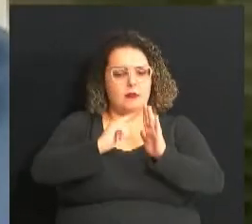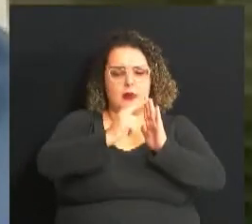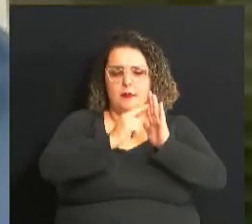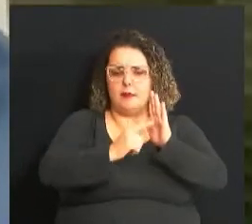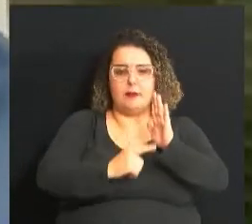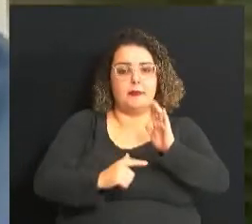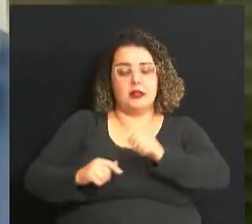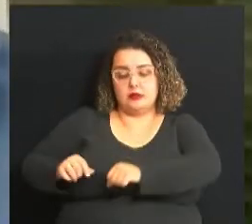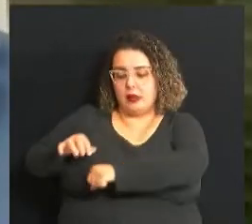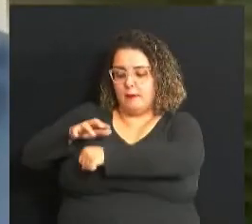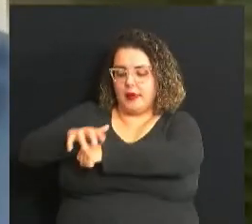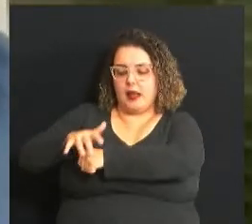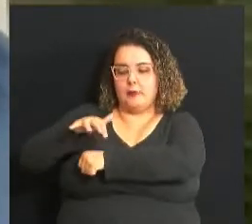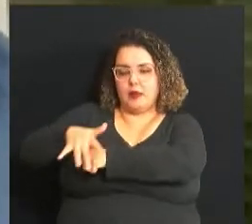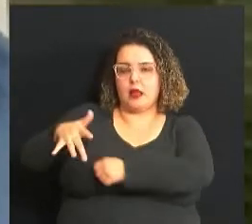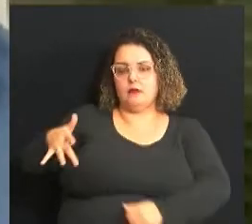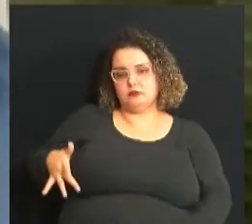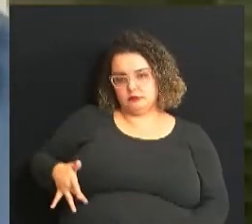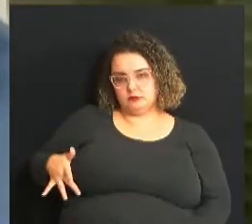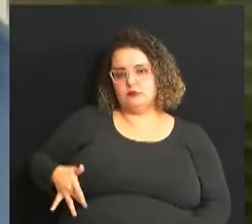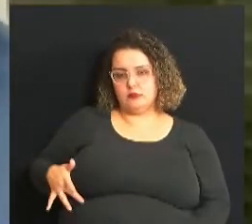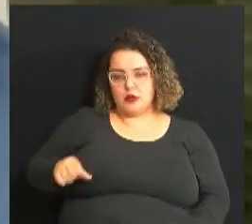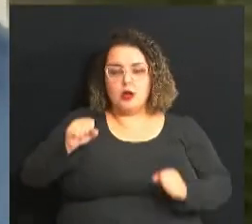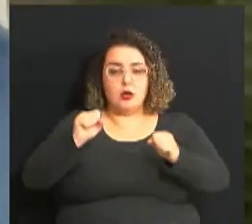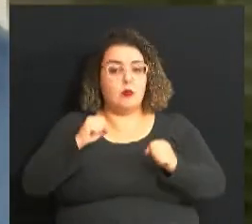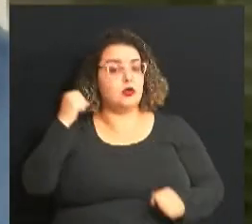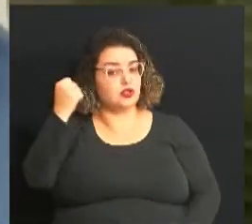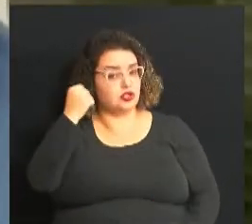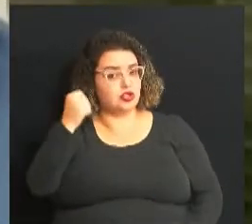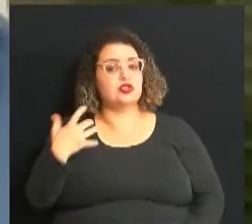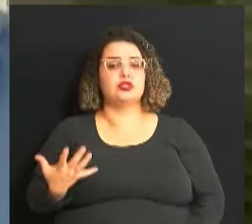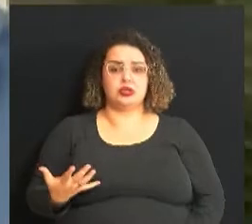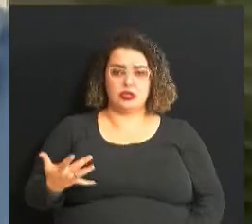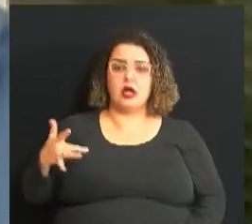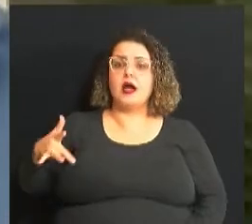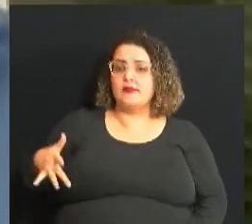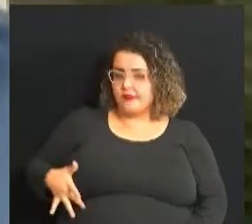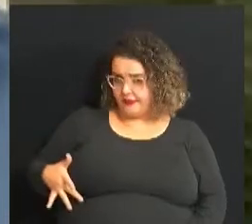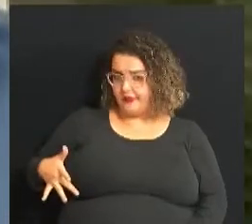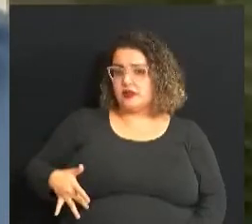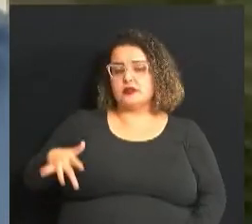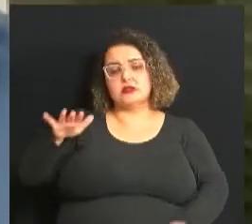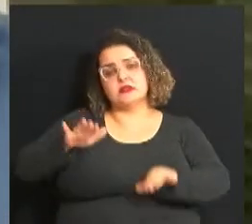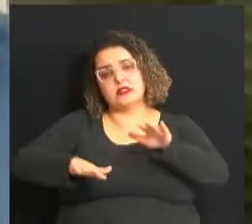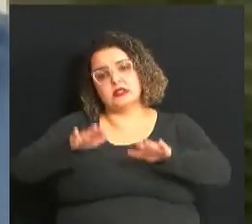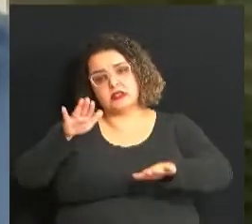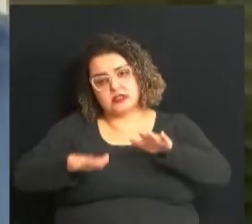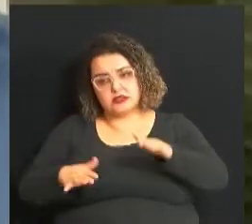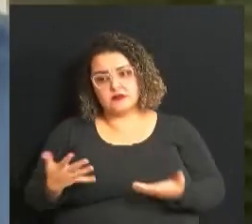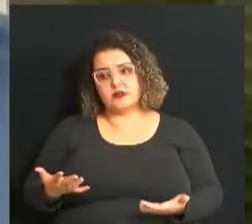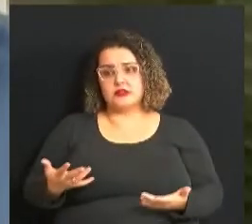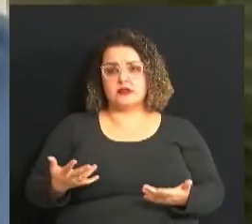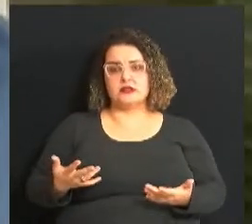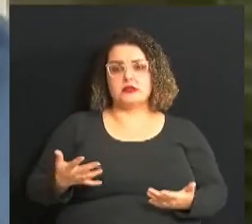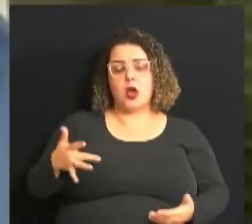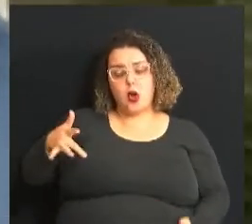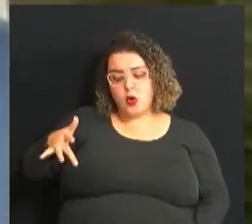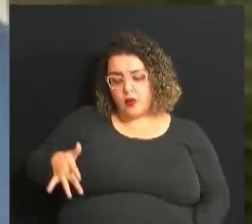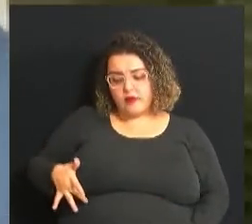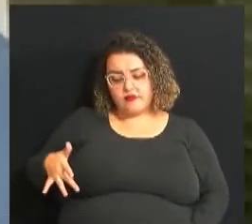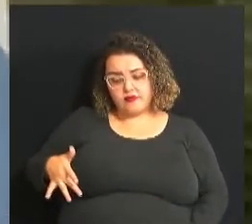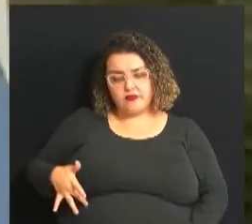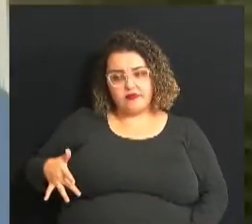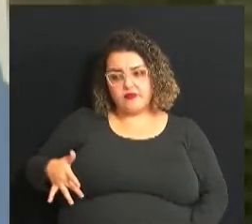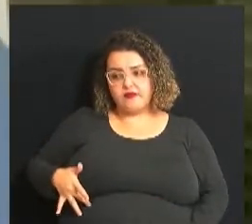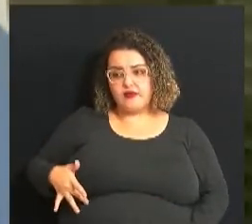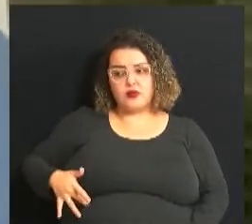inflamações do fígado que podem lesar gravemente o fígado. E, às vezes, em relação ao fígado, a gente não tem como substituir,